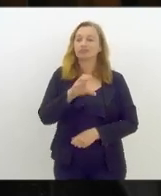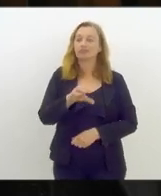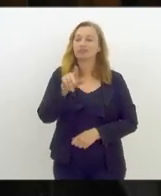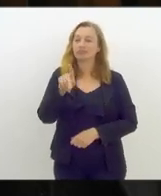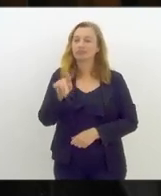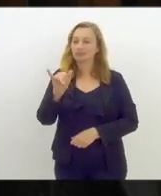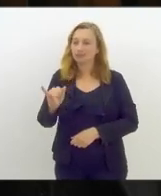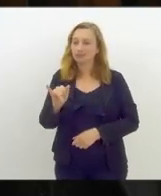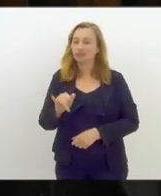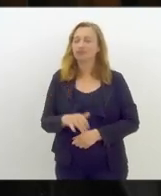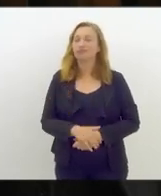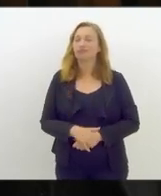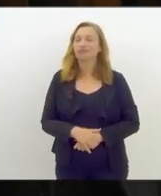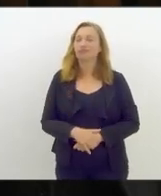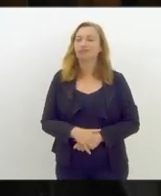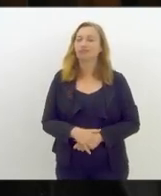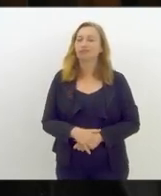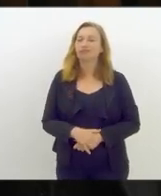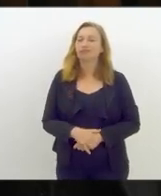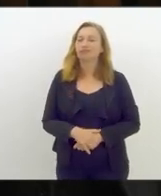CPI